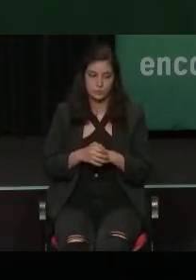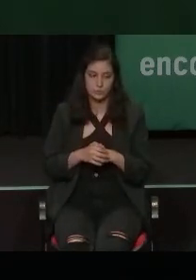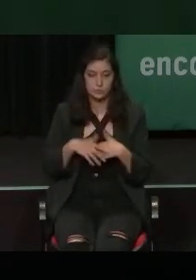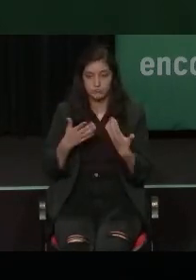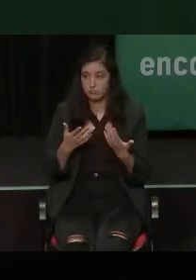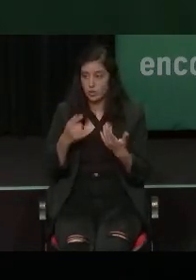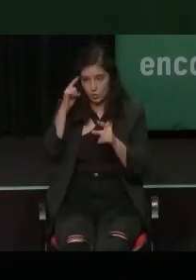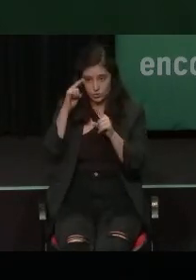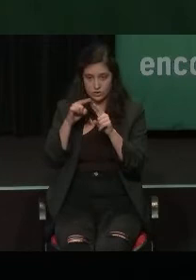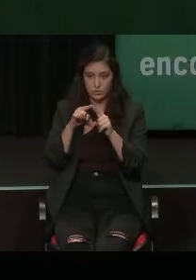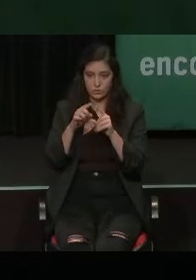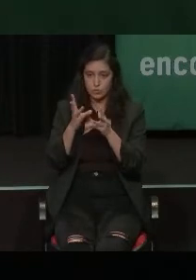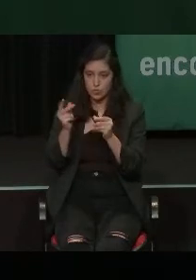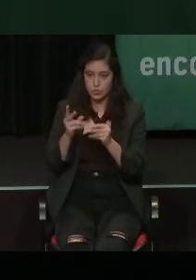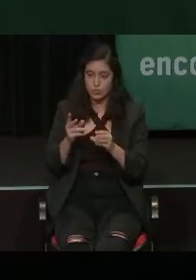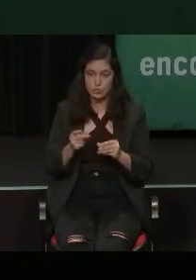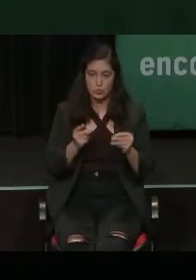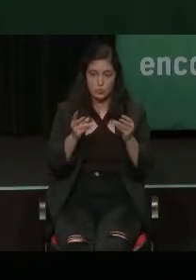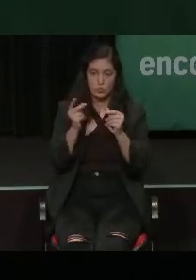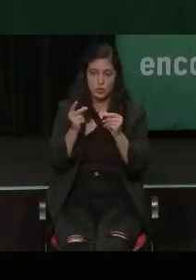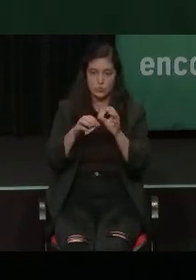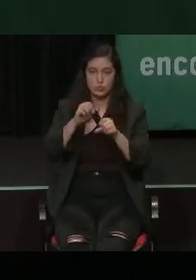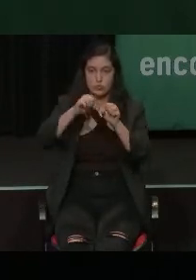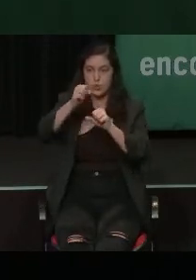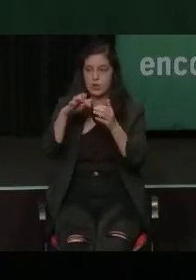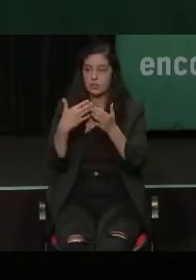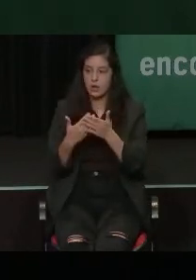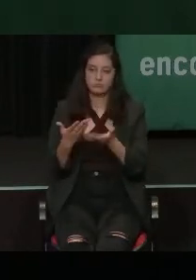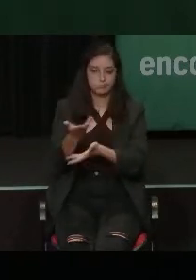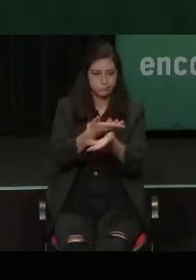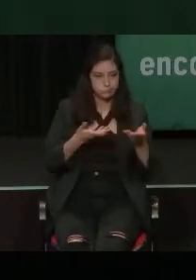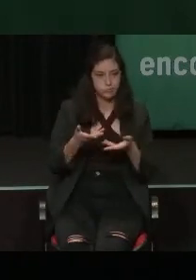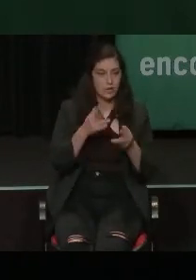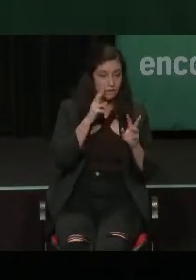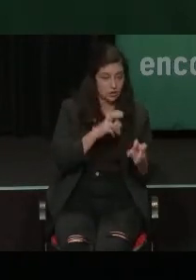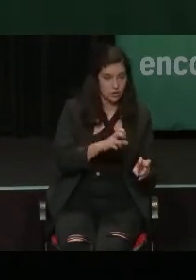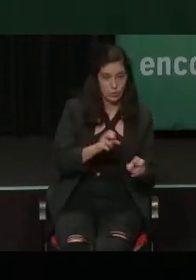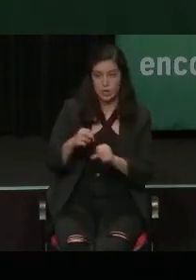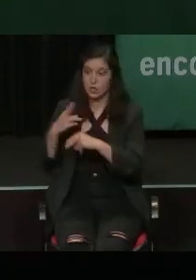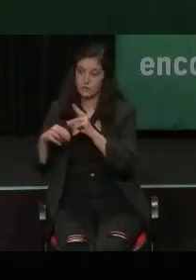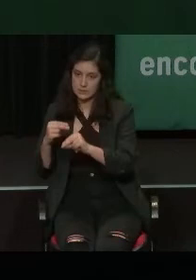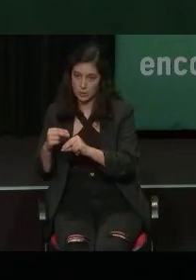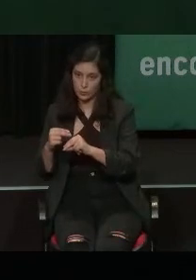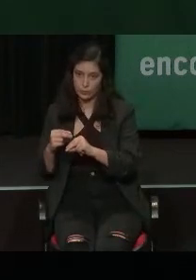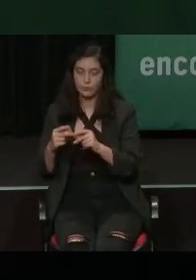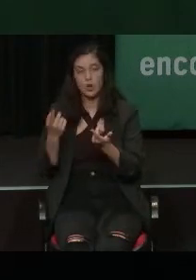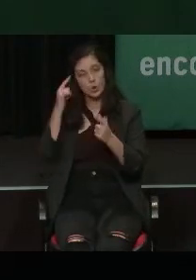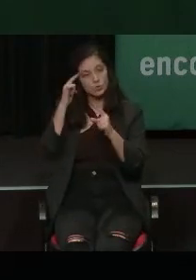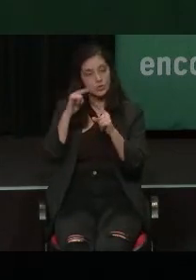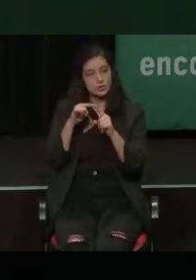as soluções necessárias, é fundamental reforçar a articulação entre a investigação e a inovação de uma